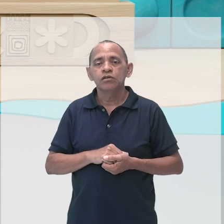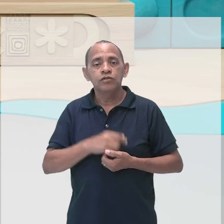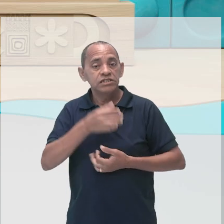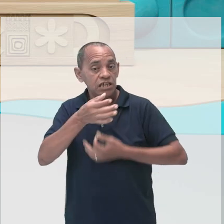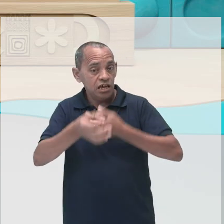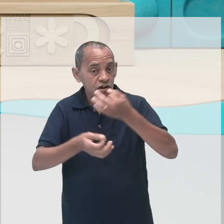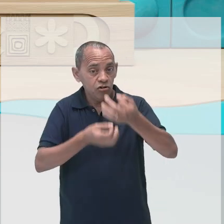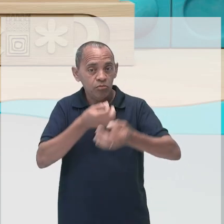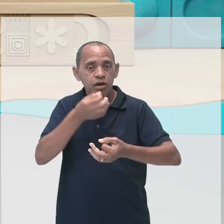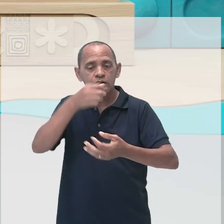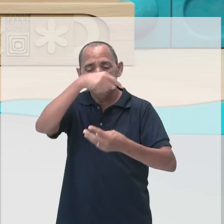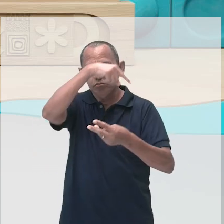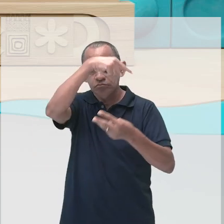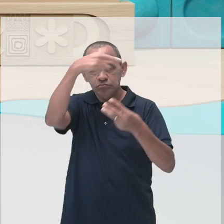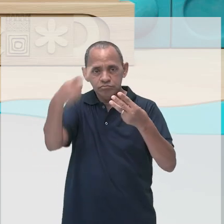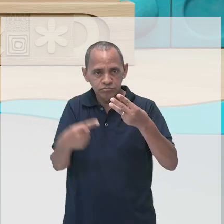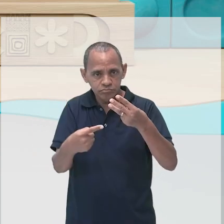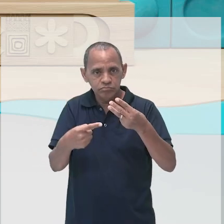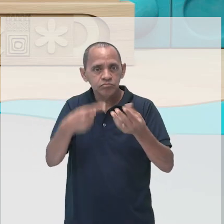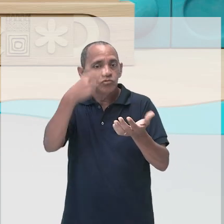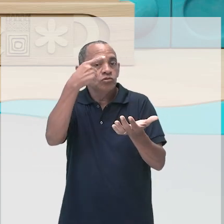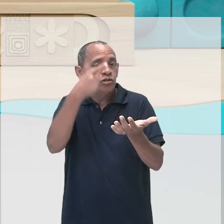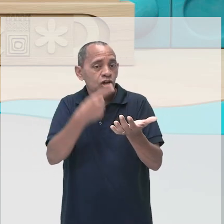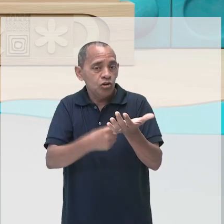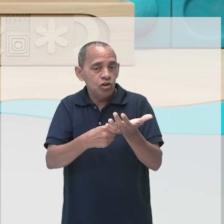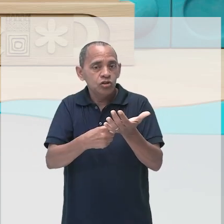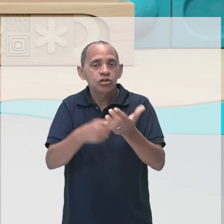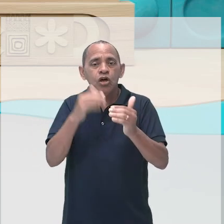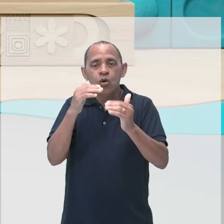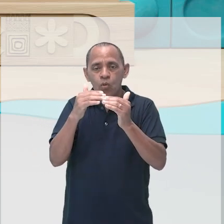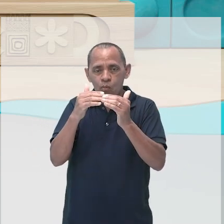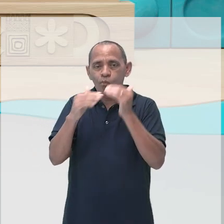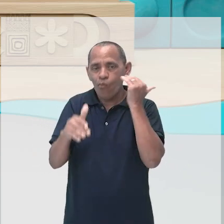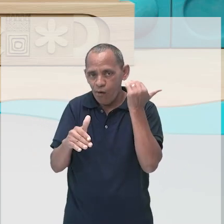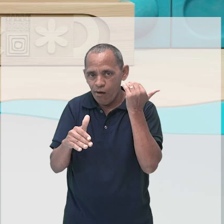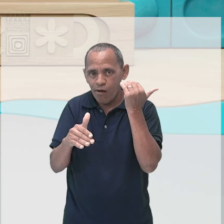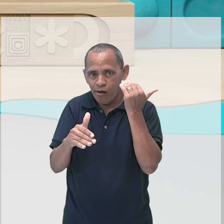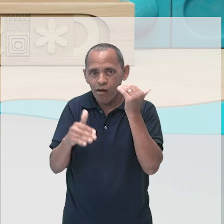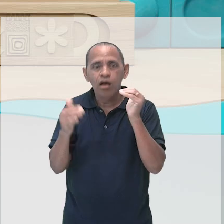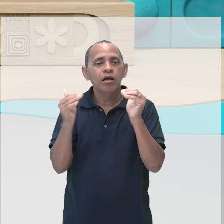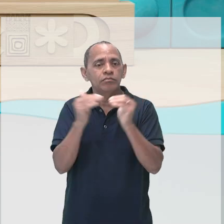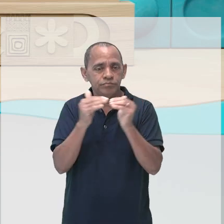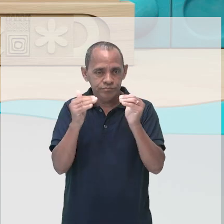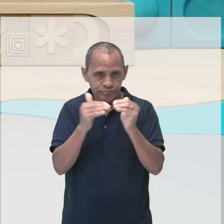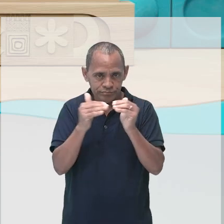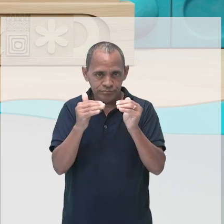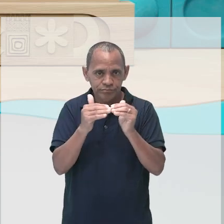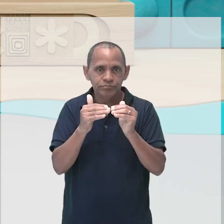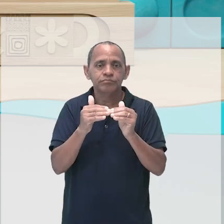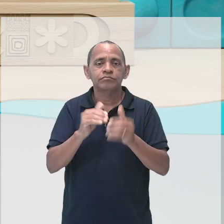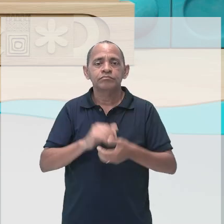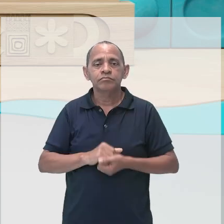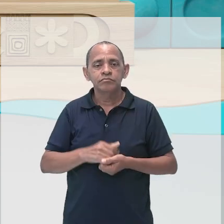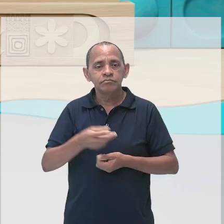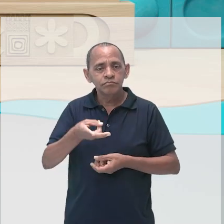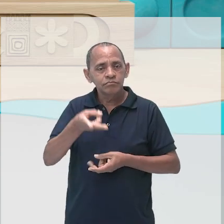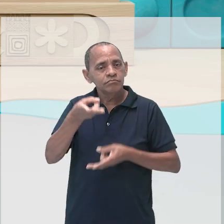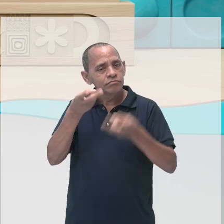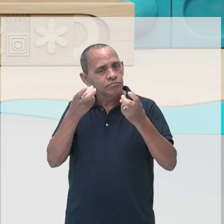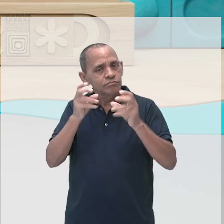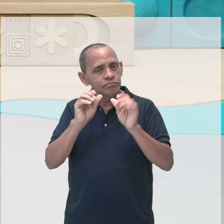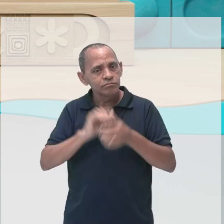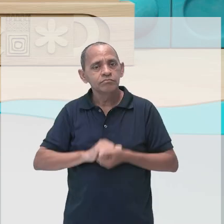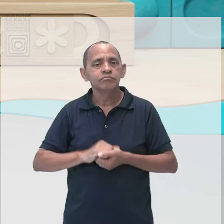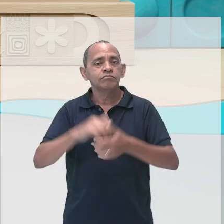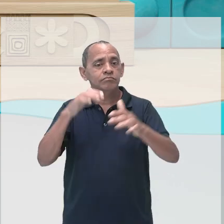de negociação, certo? Refutação e também de sustentação, percebam que são